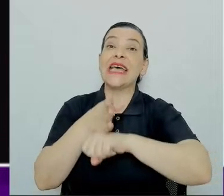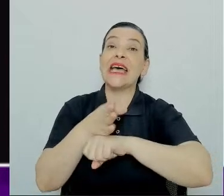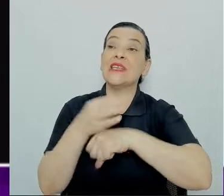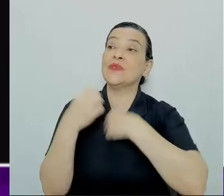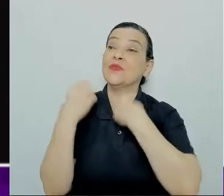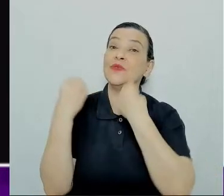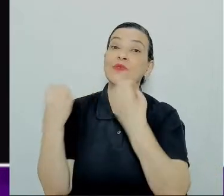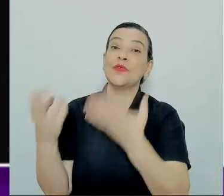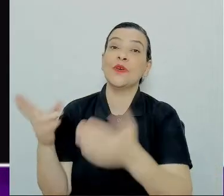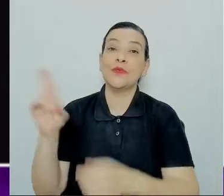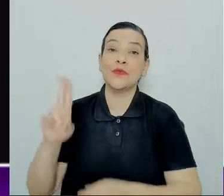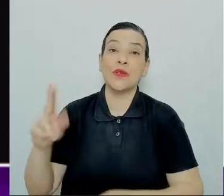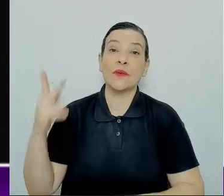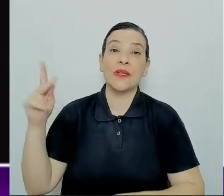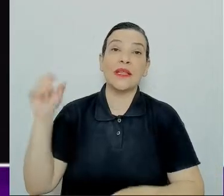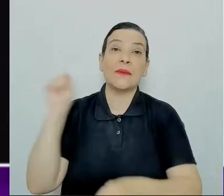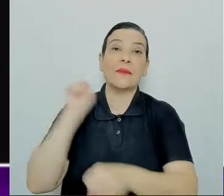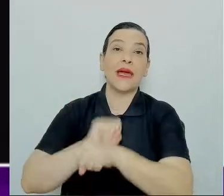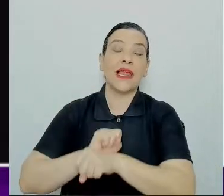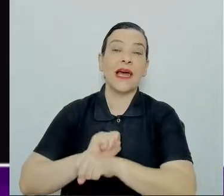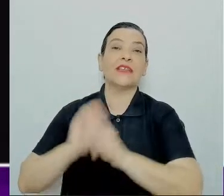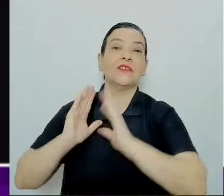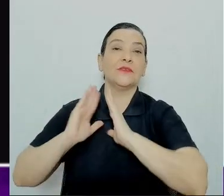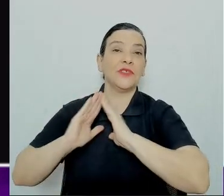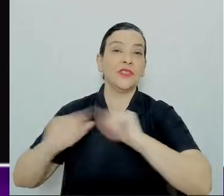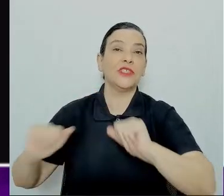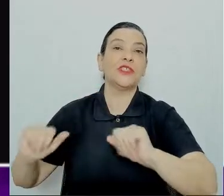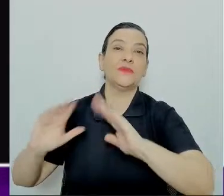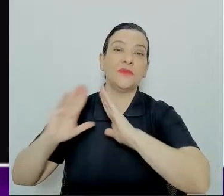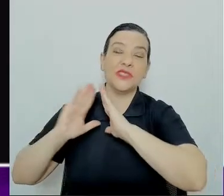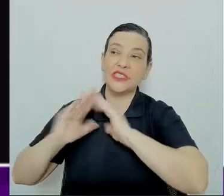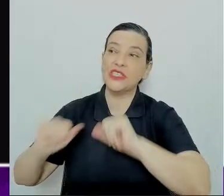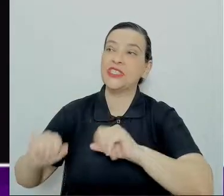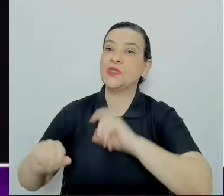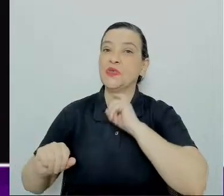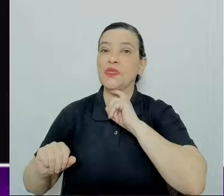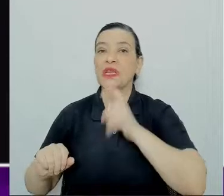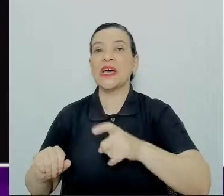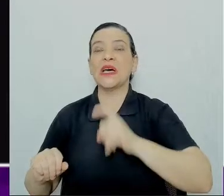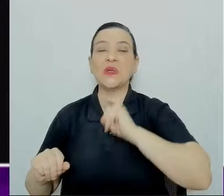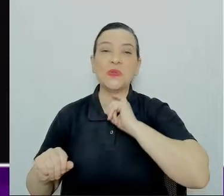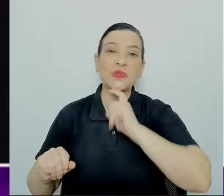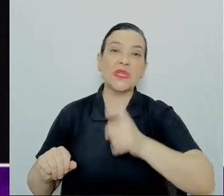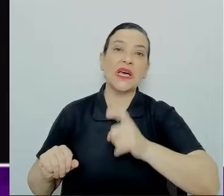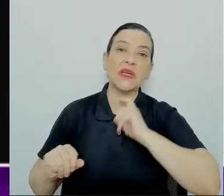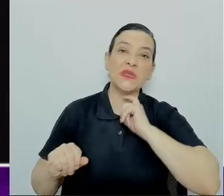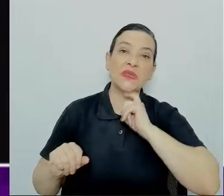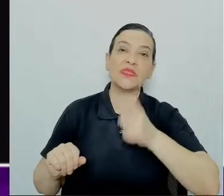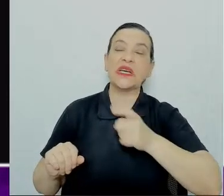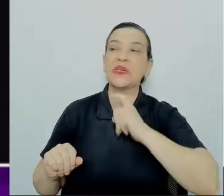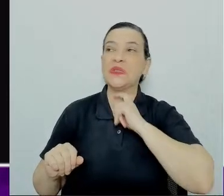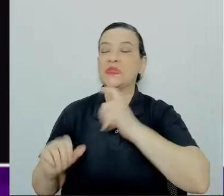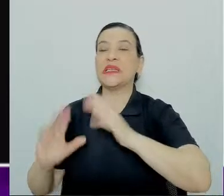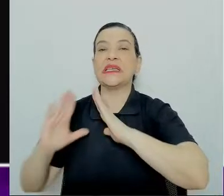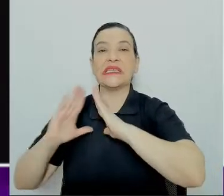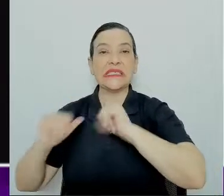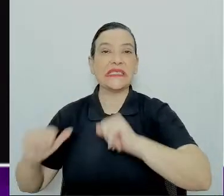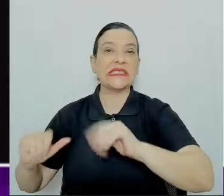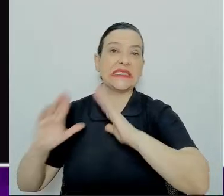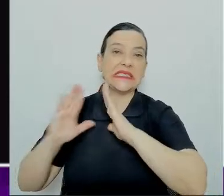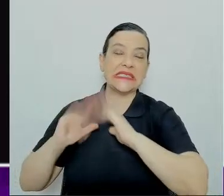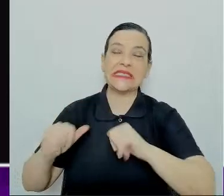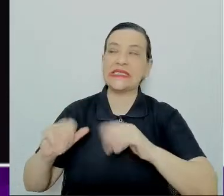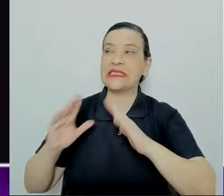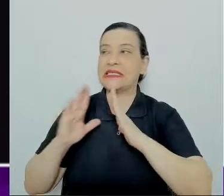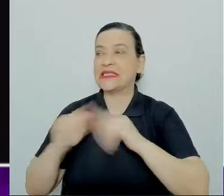para ele parar de pedir coisas, e aqui eu não consigo, aqui também eu não consigo, aqui também eu não consigo, você olha assim, meu Deus do céu,